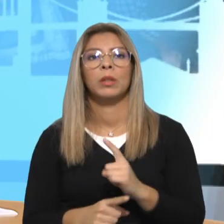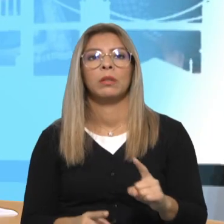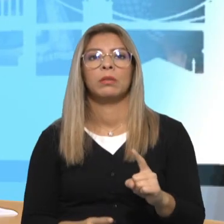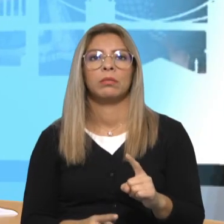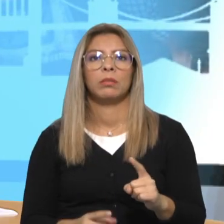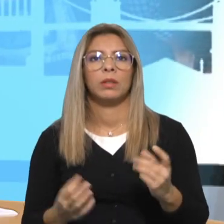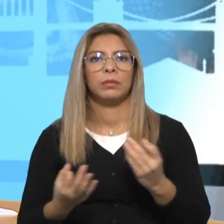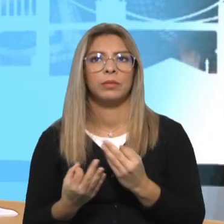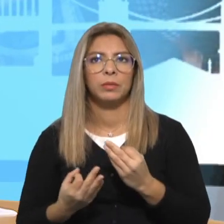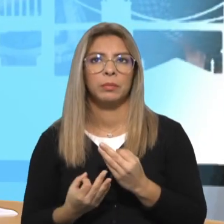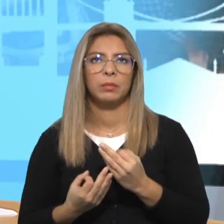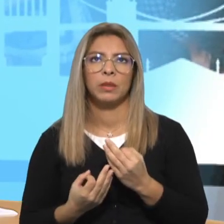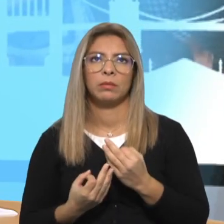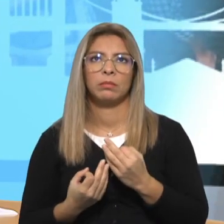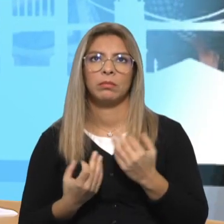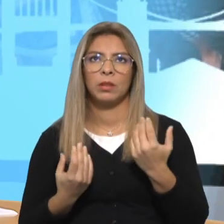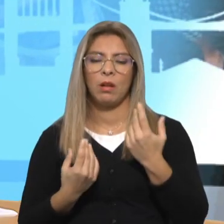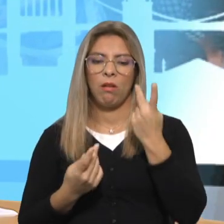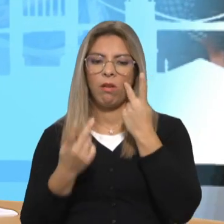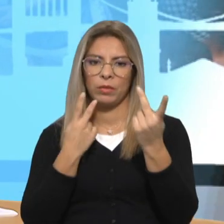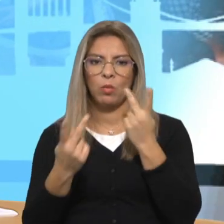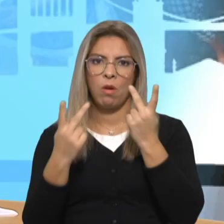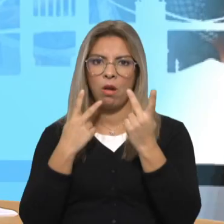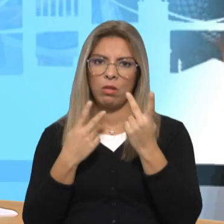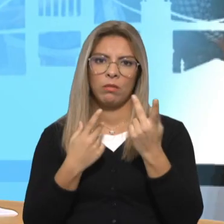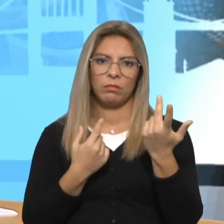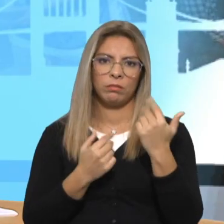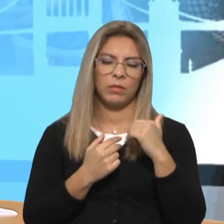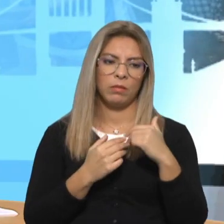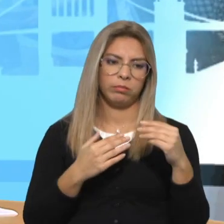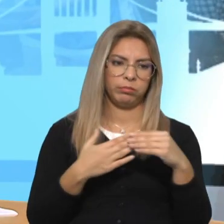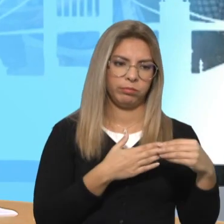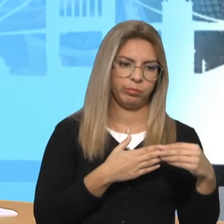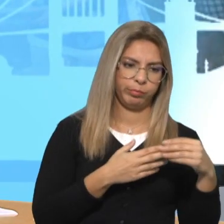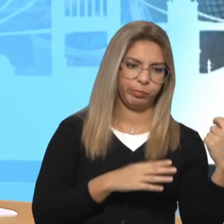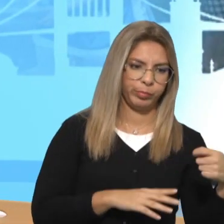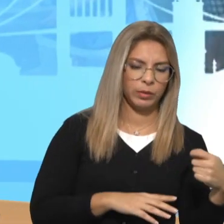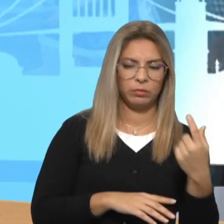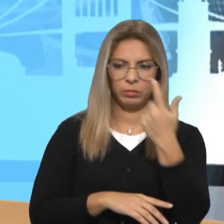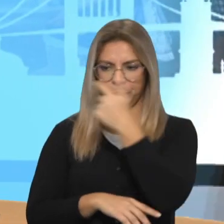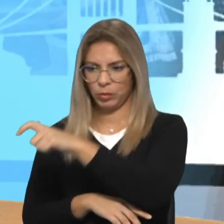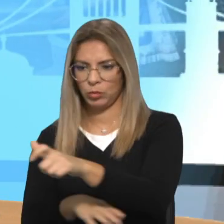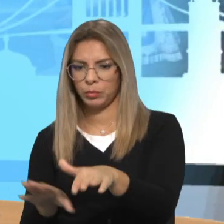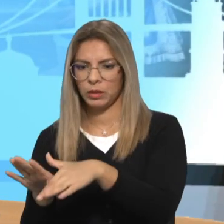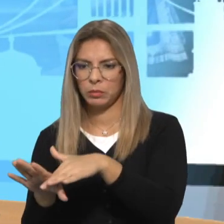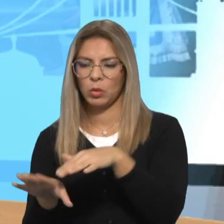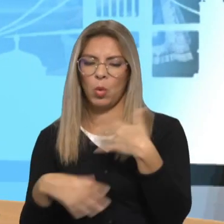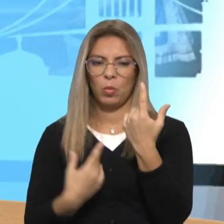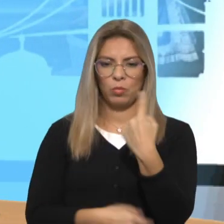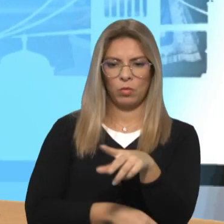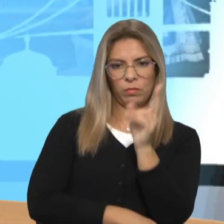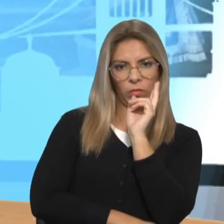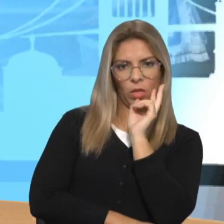perfeitamente visível a distância entre quem preside, quem assiste, ou quem participa. O participa já com algum,